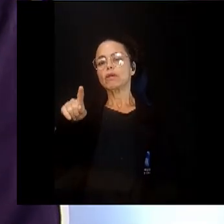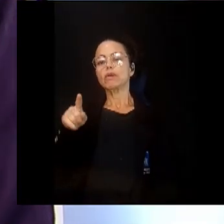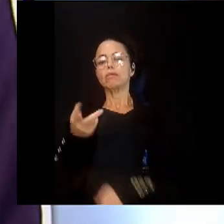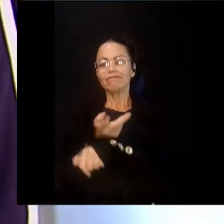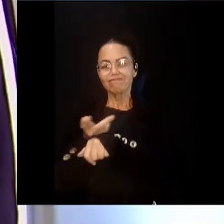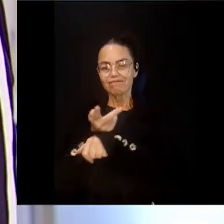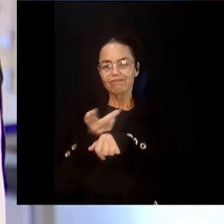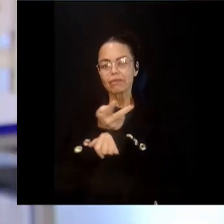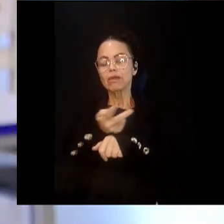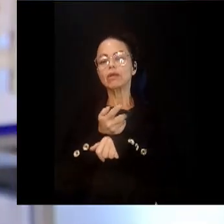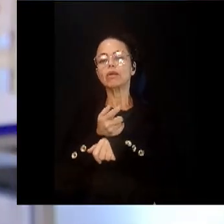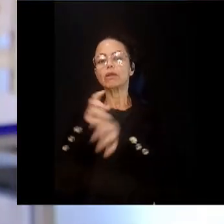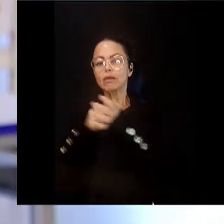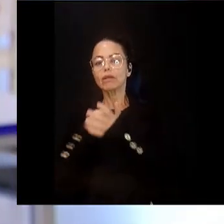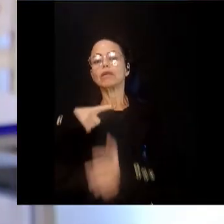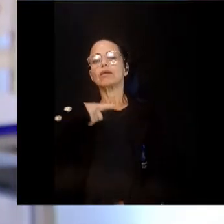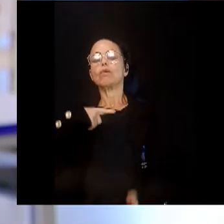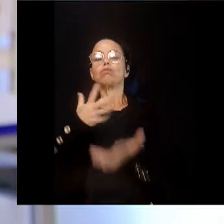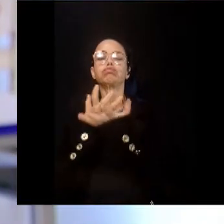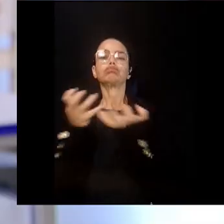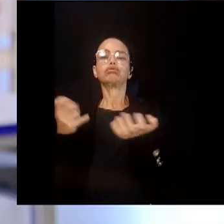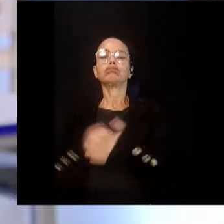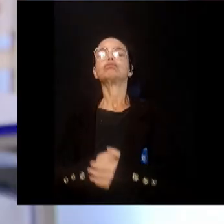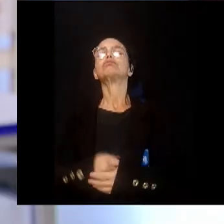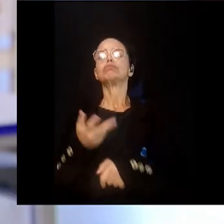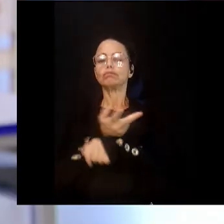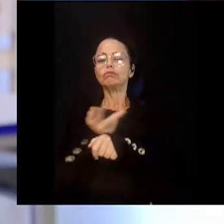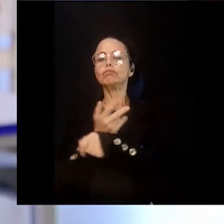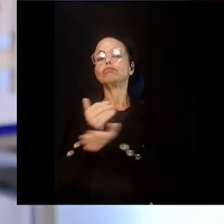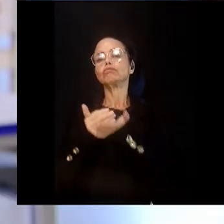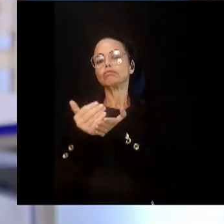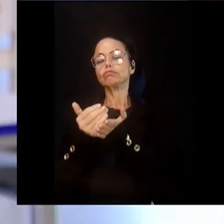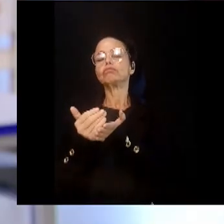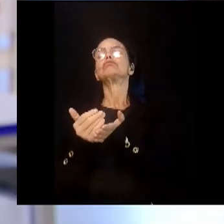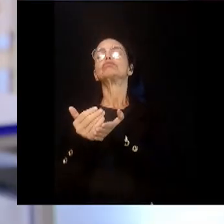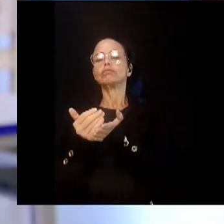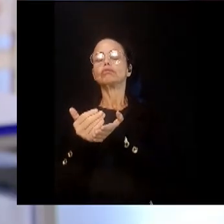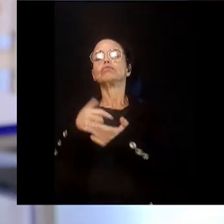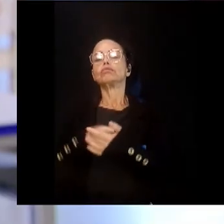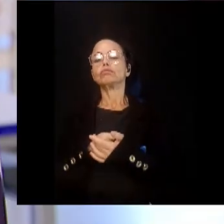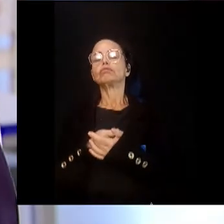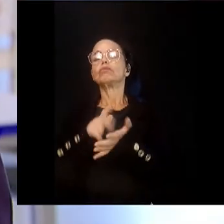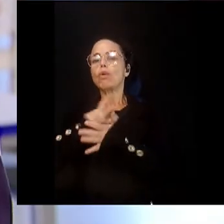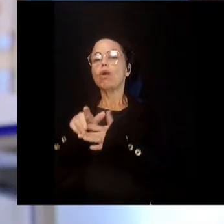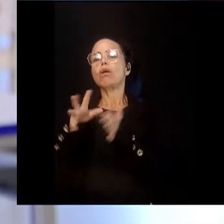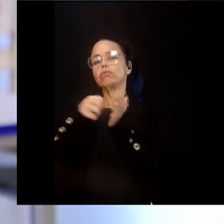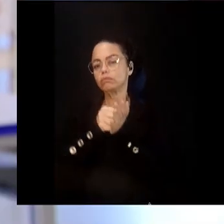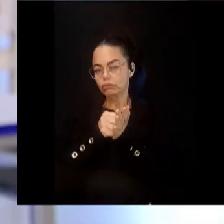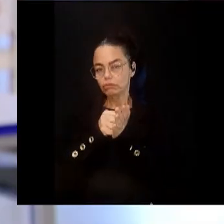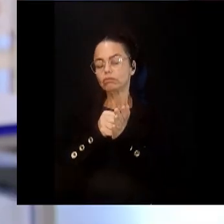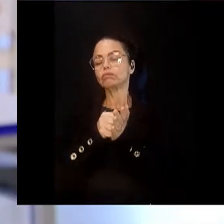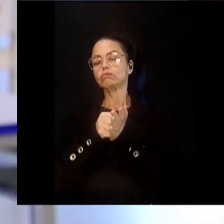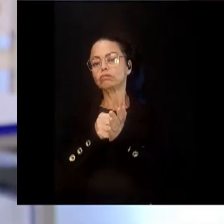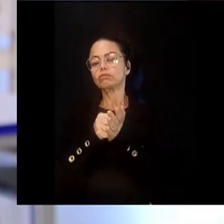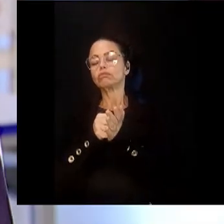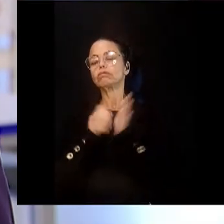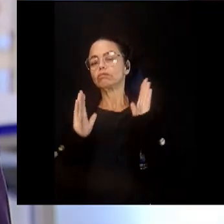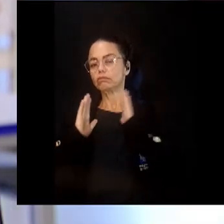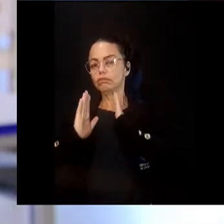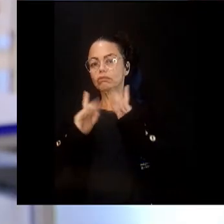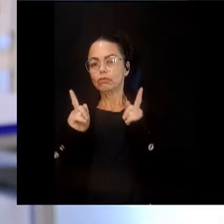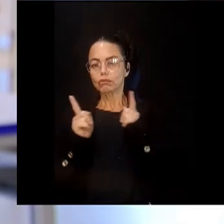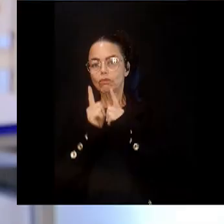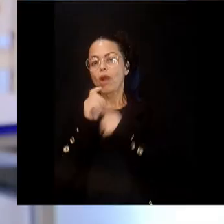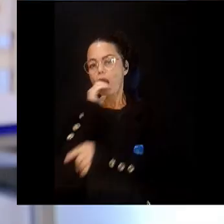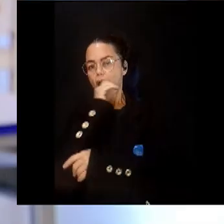que se inscreveu? Foi sim, teve bastante procura. No começo a gente fez várias matrículas num período curto, né? Que a gente teve um